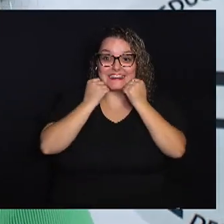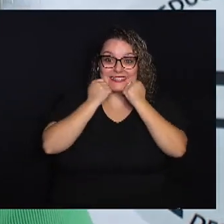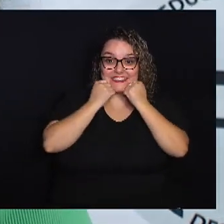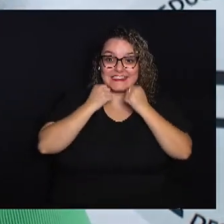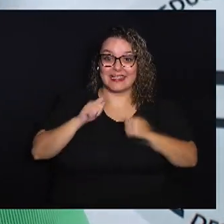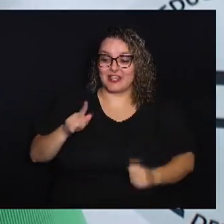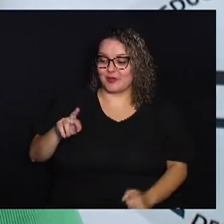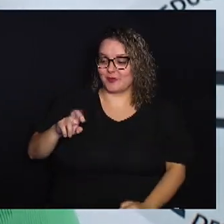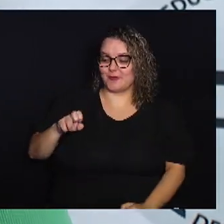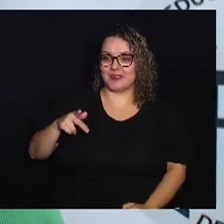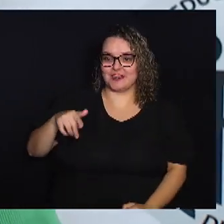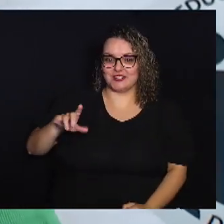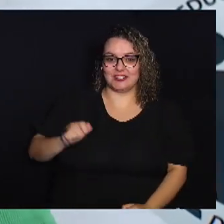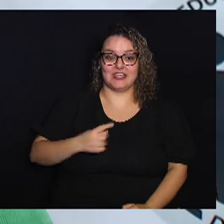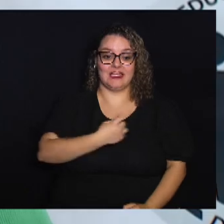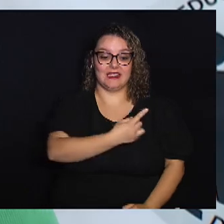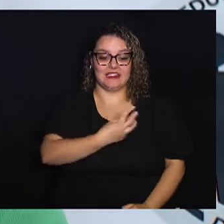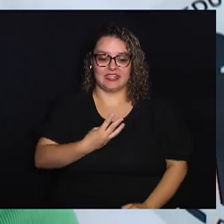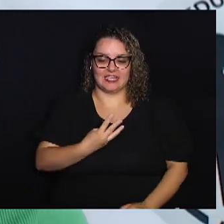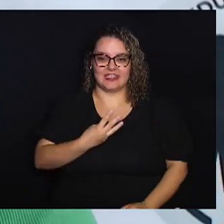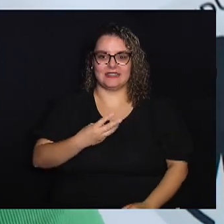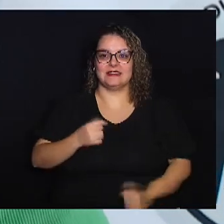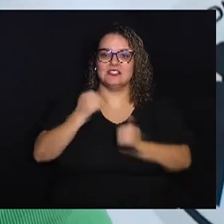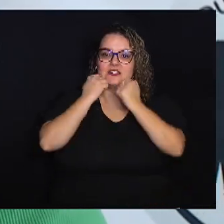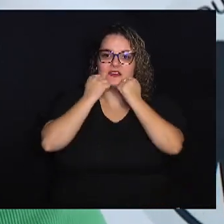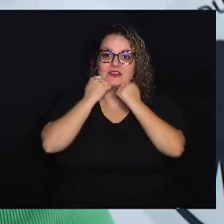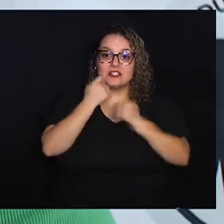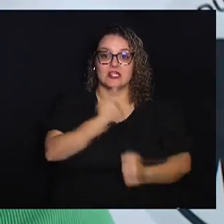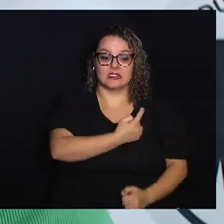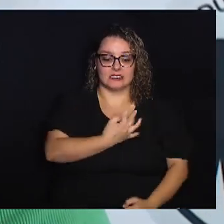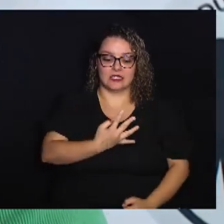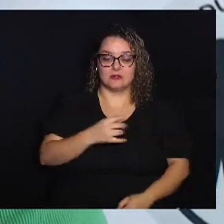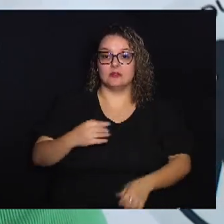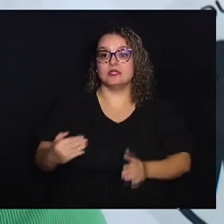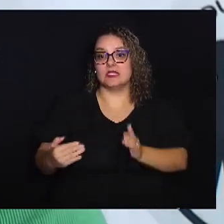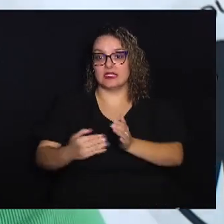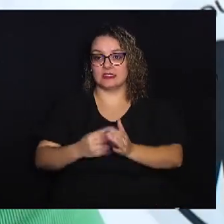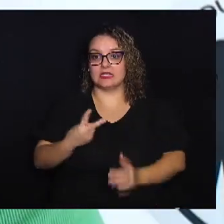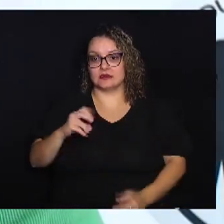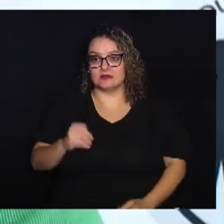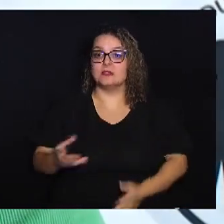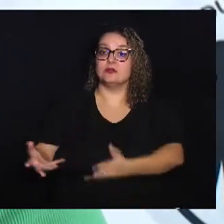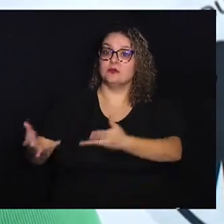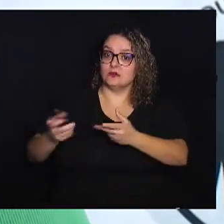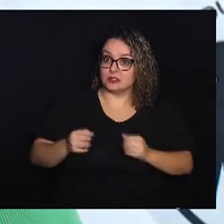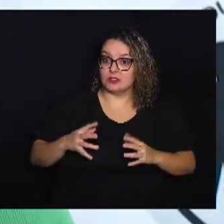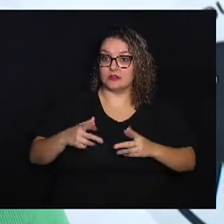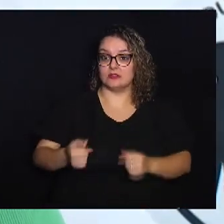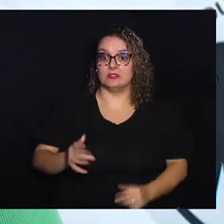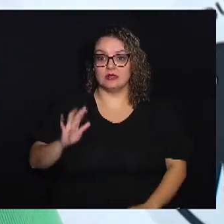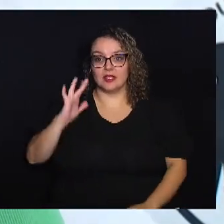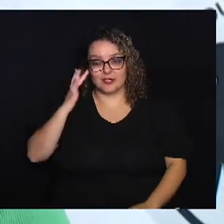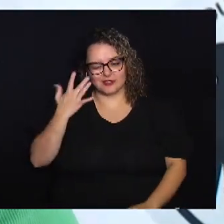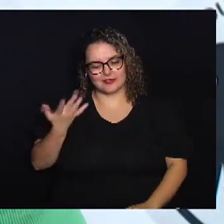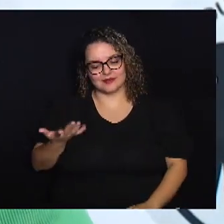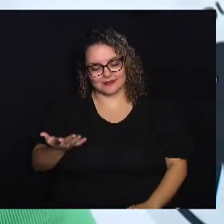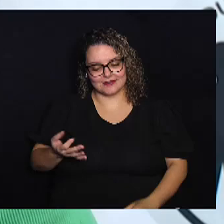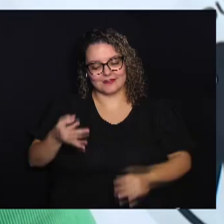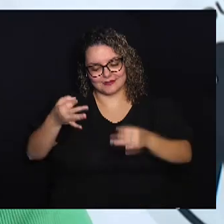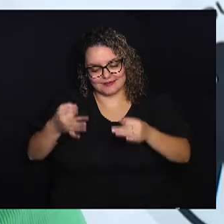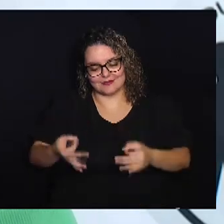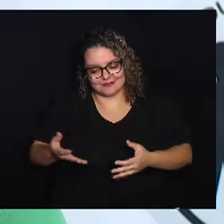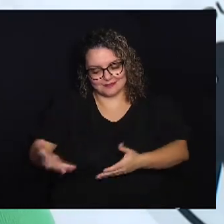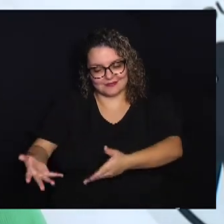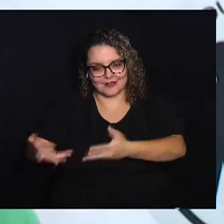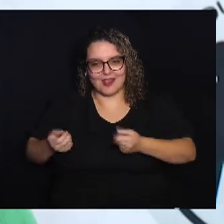dia 13/7, das 14 às 20 horas. E estão todos convidados. A gente está aqui, acho que justamente para convidar